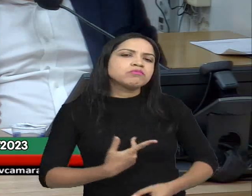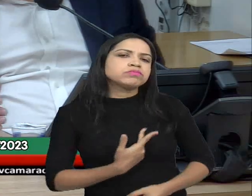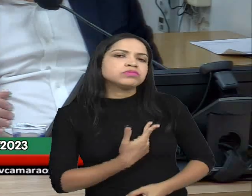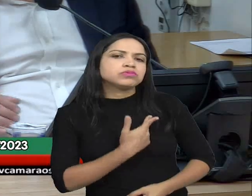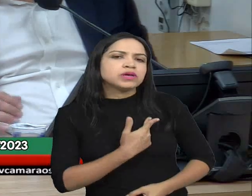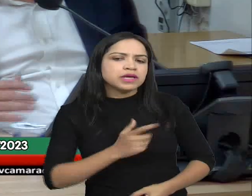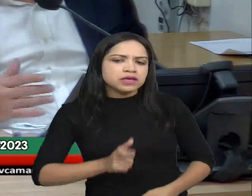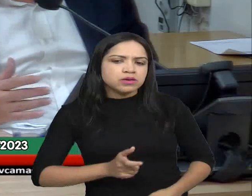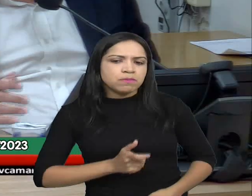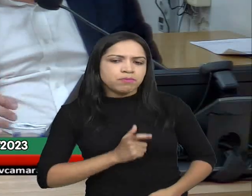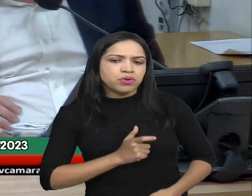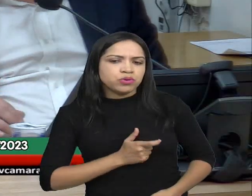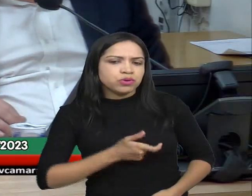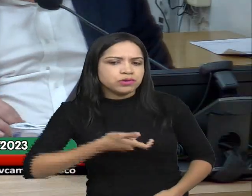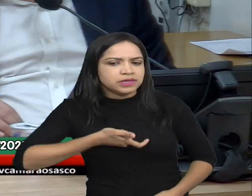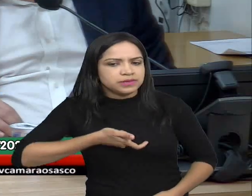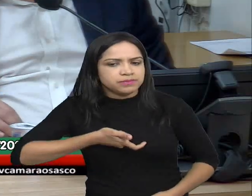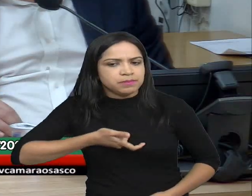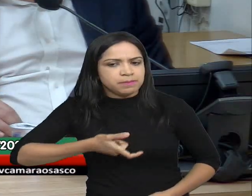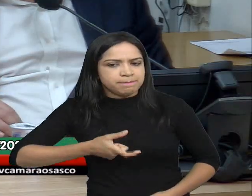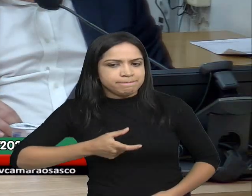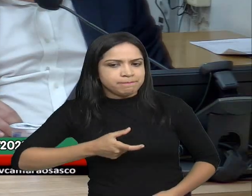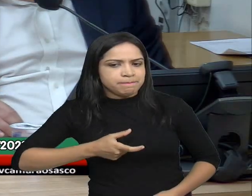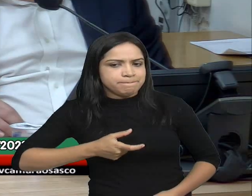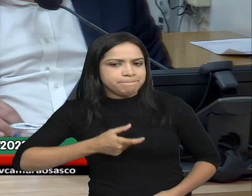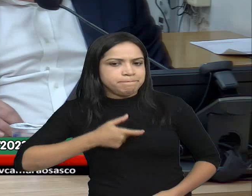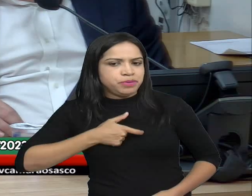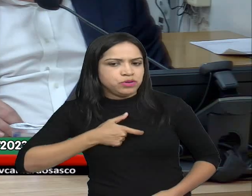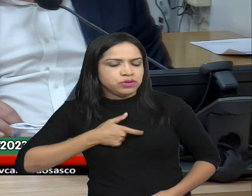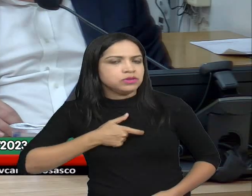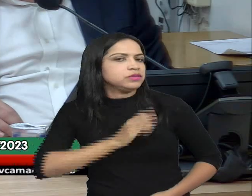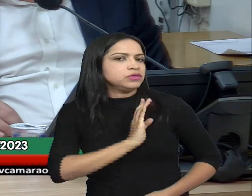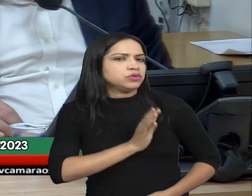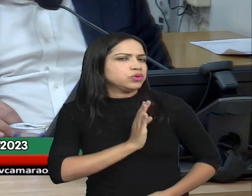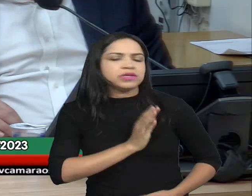que a gente passou, vamos ver se a gente consegue passar um